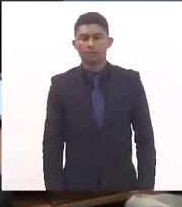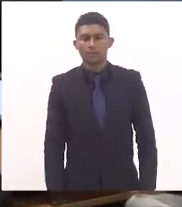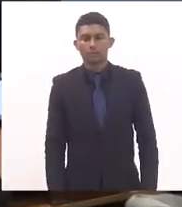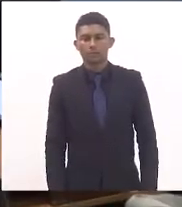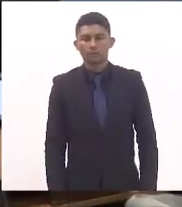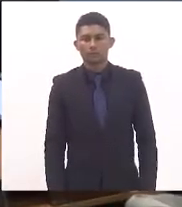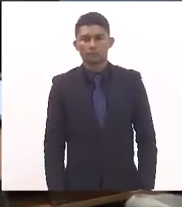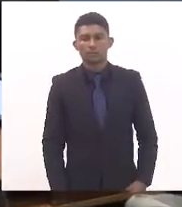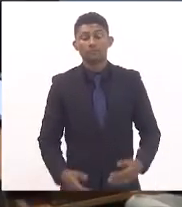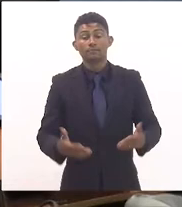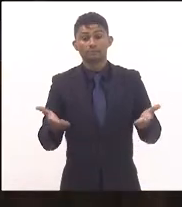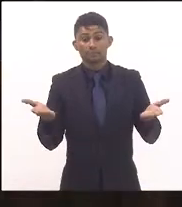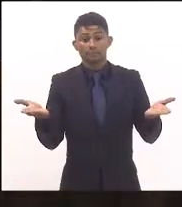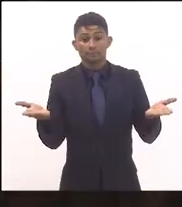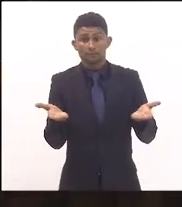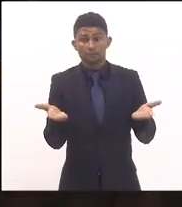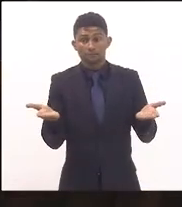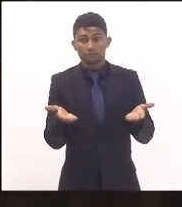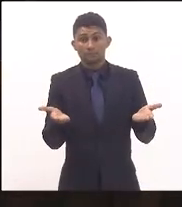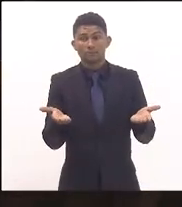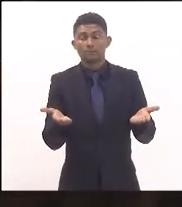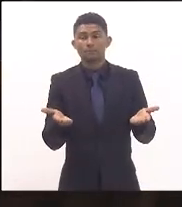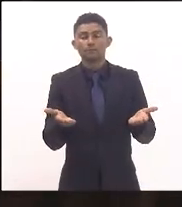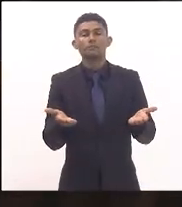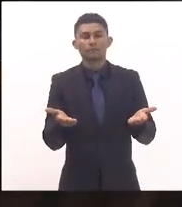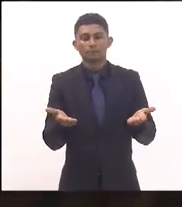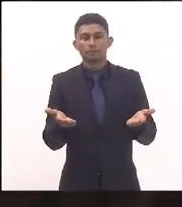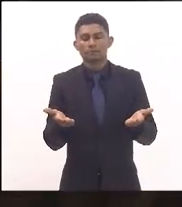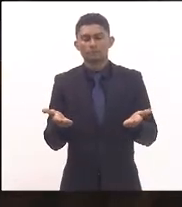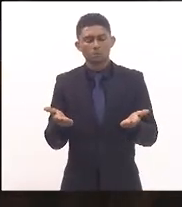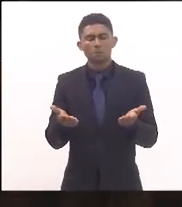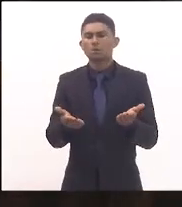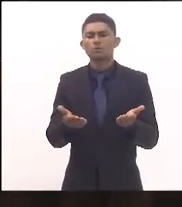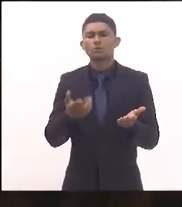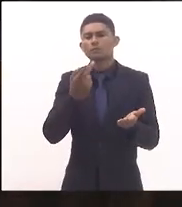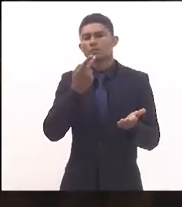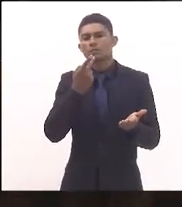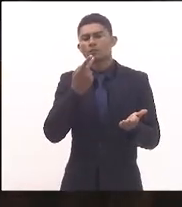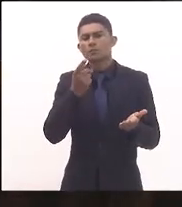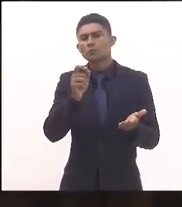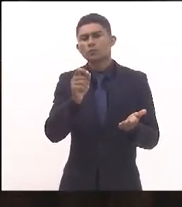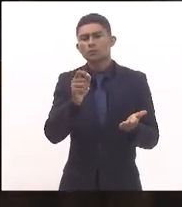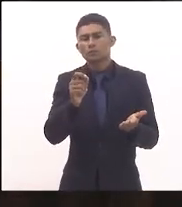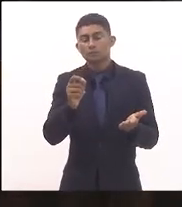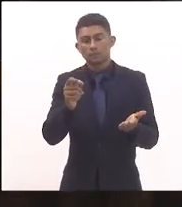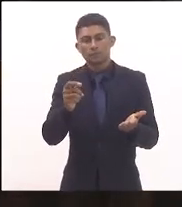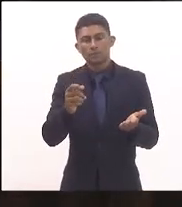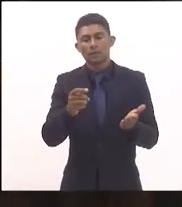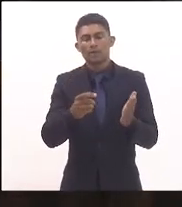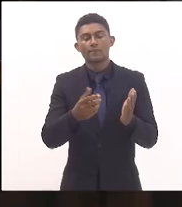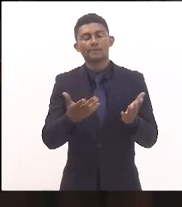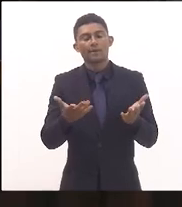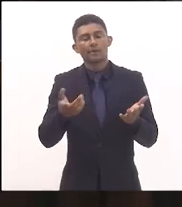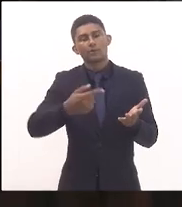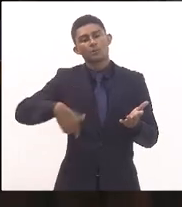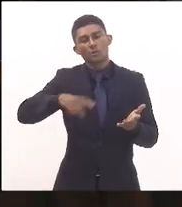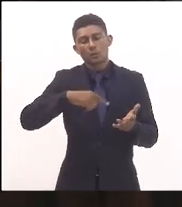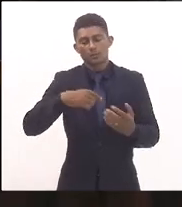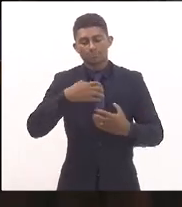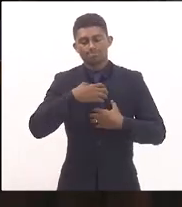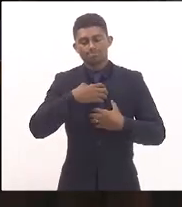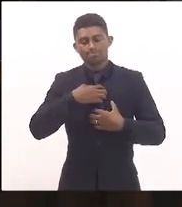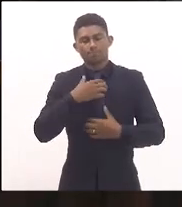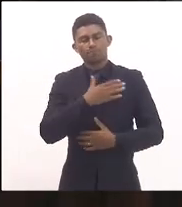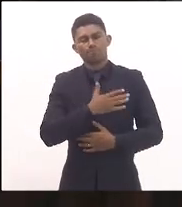Oi eu gostaria de deixar consignado e o Nossa preço o